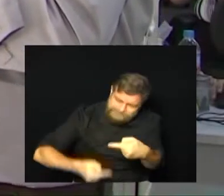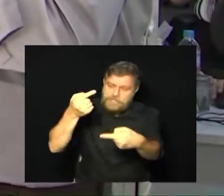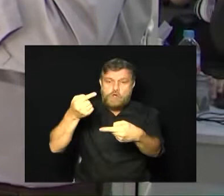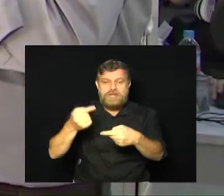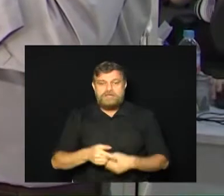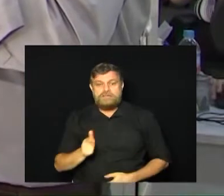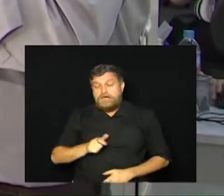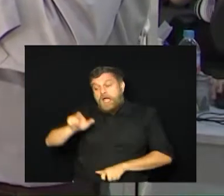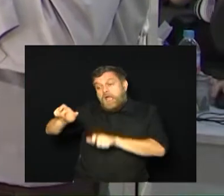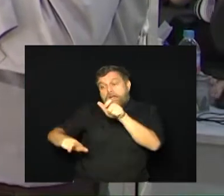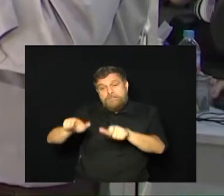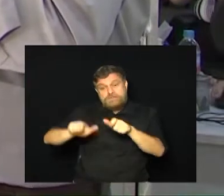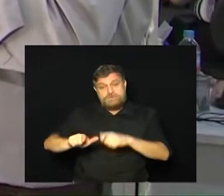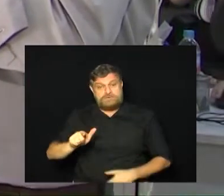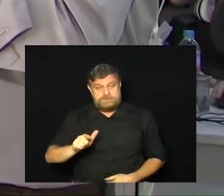quem estiver